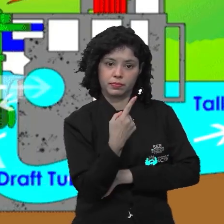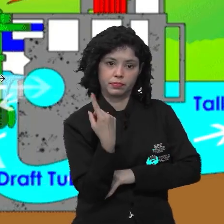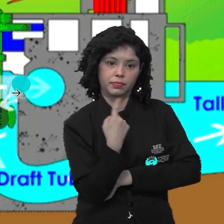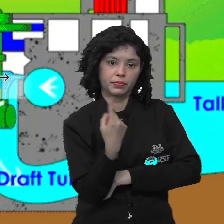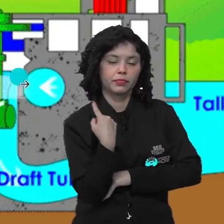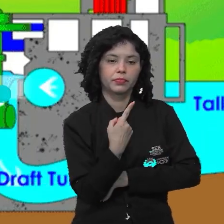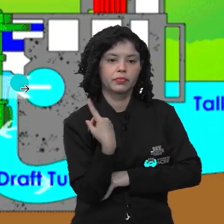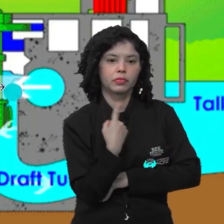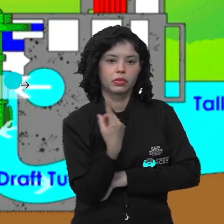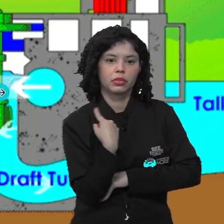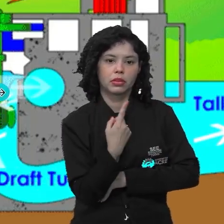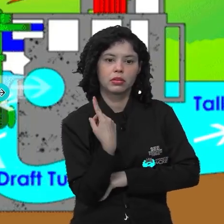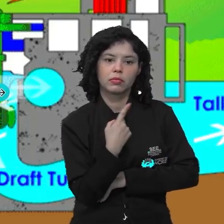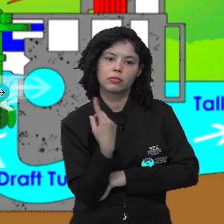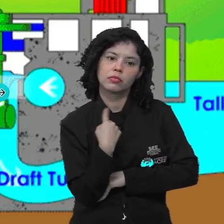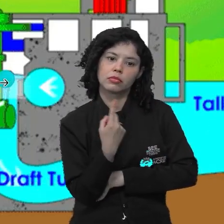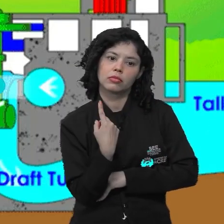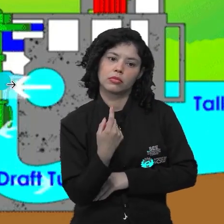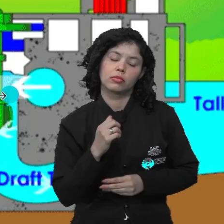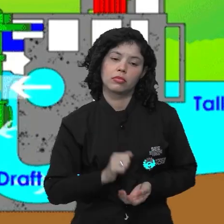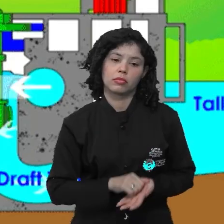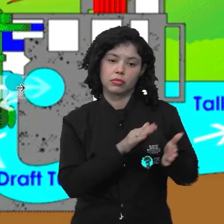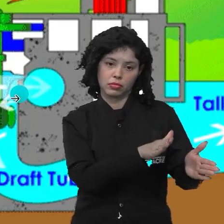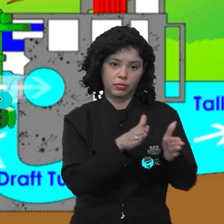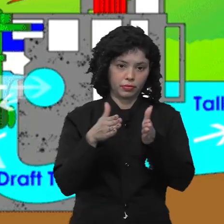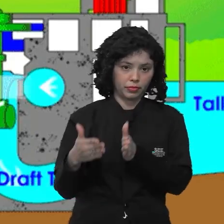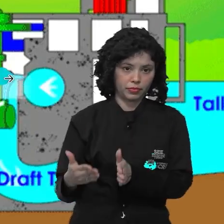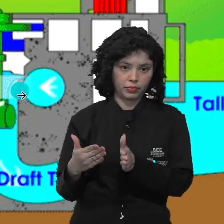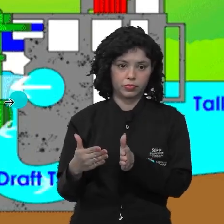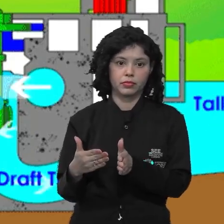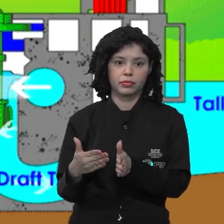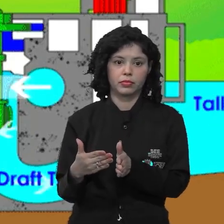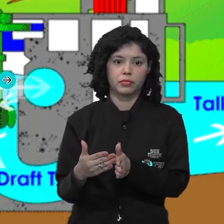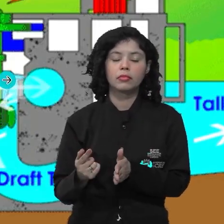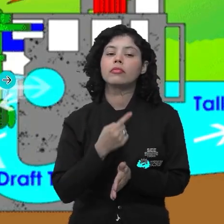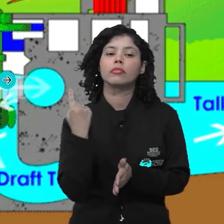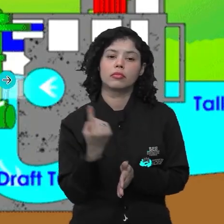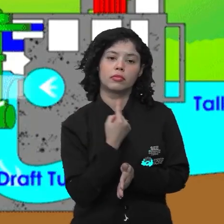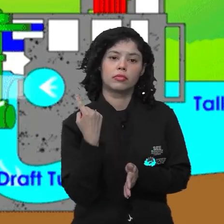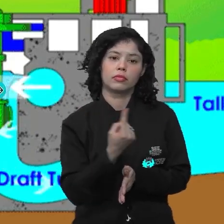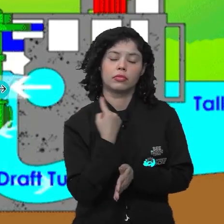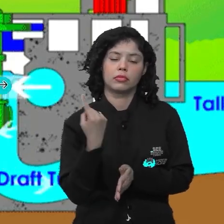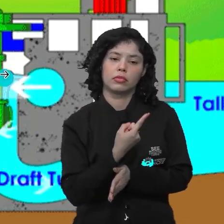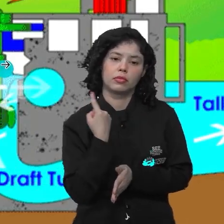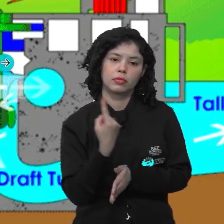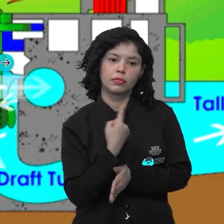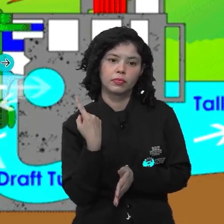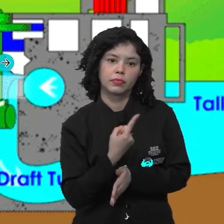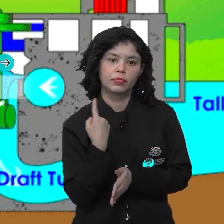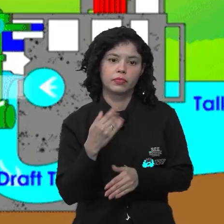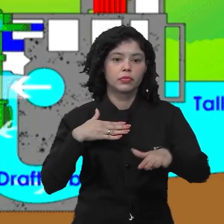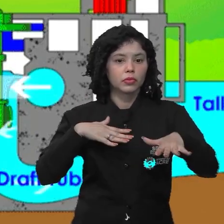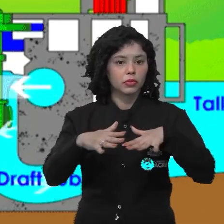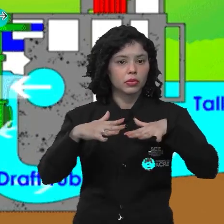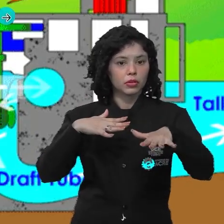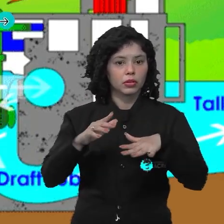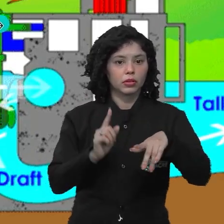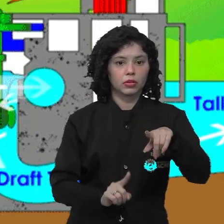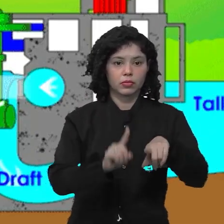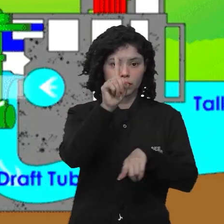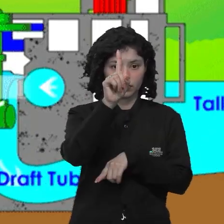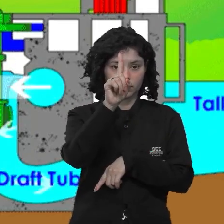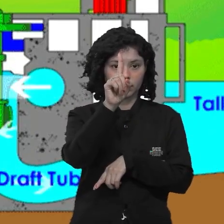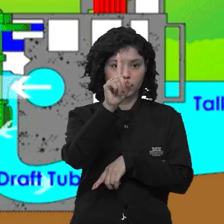as turbinas, né? E a partir dessa energia mecânica, da energia aqui do movimento, vai vir para